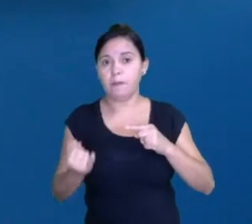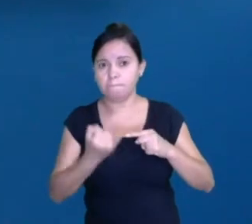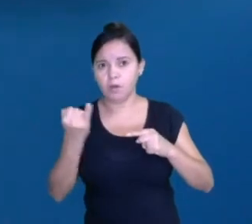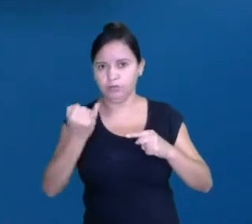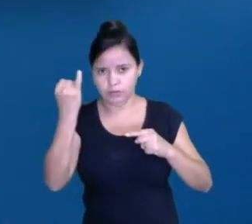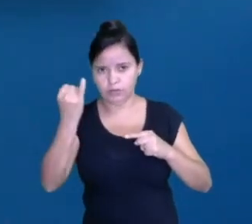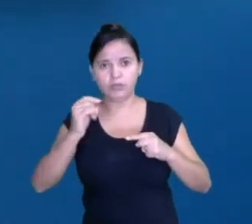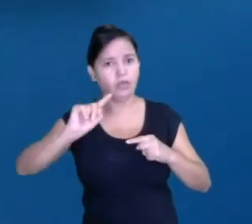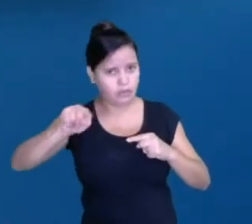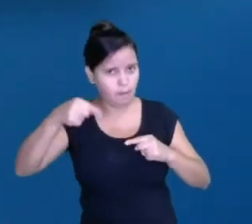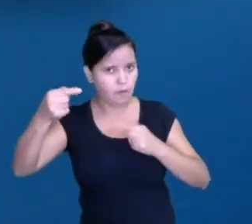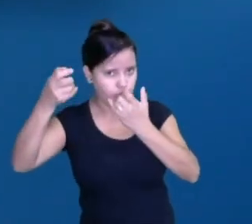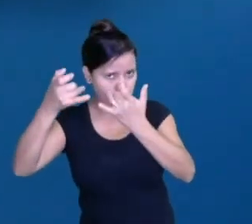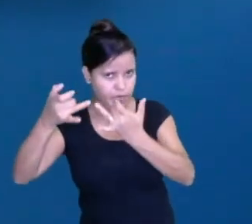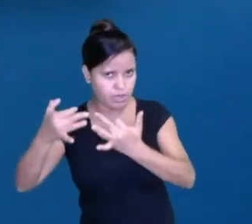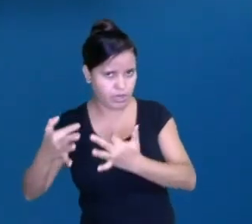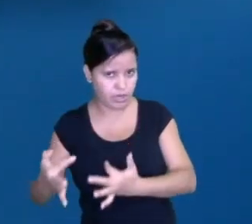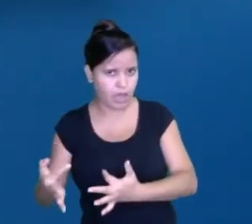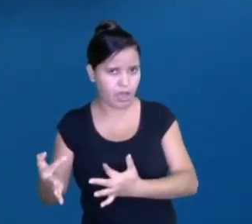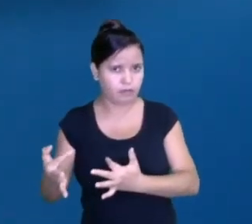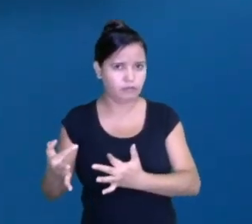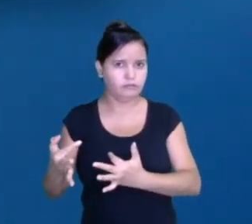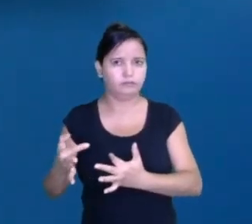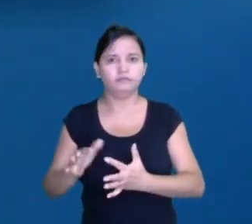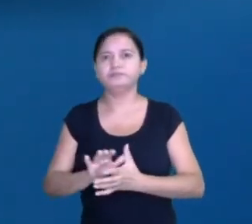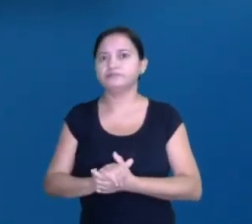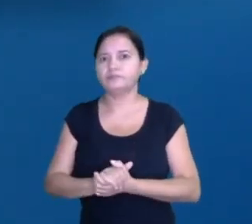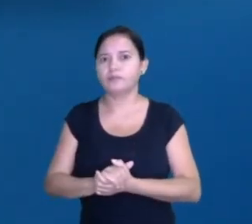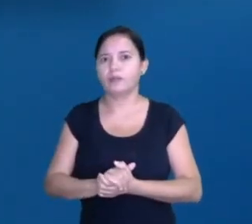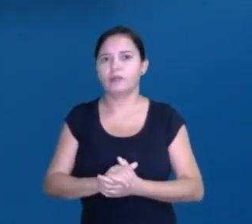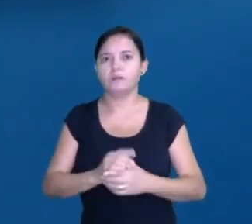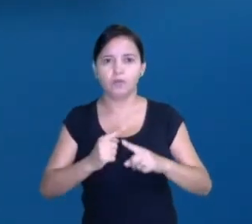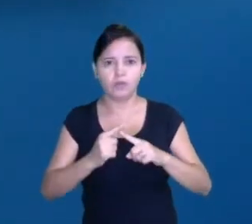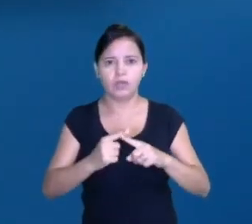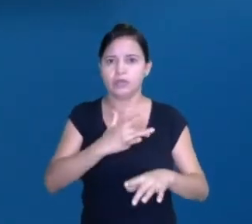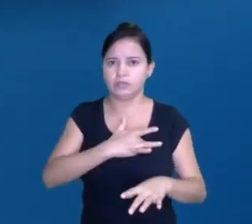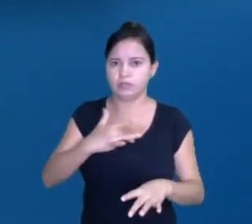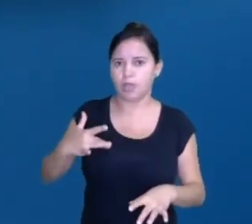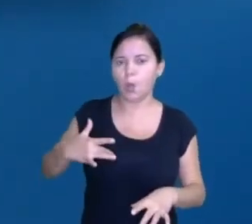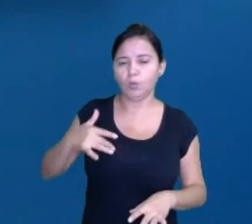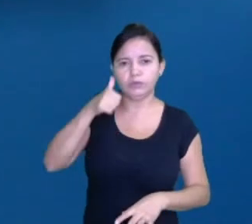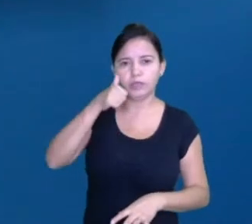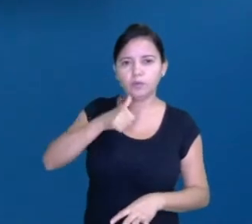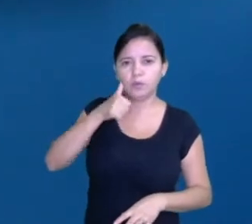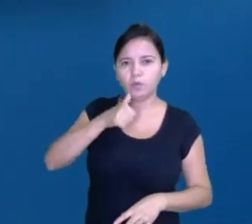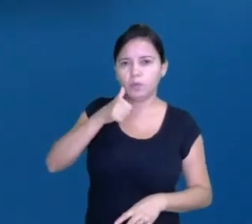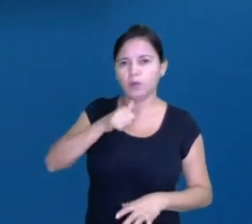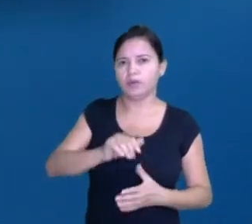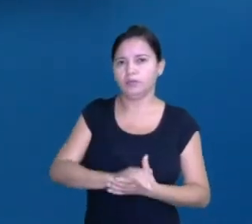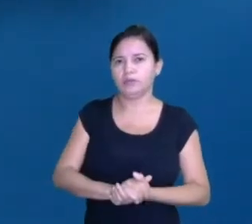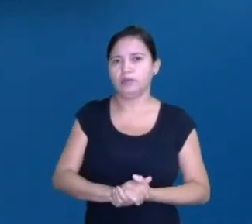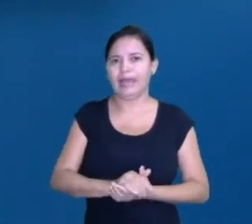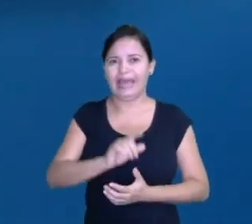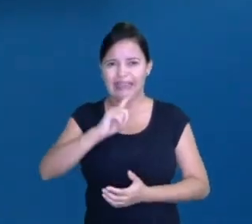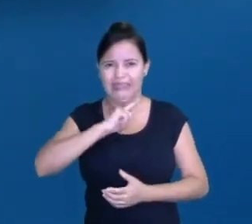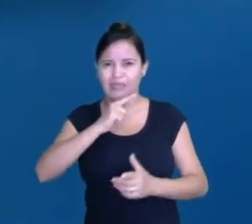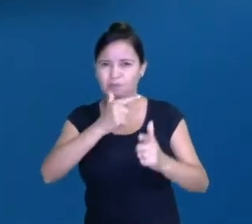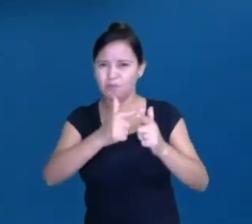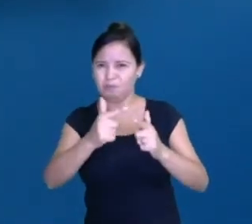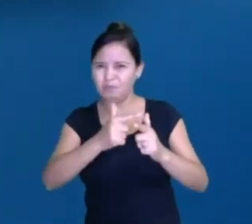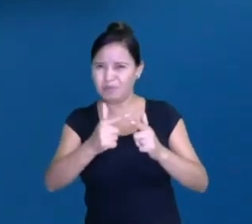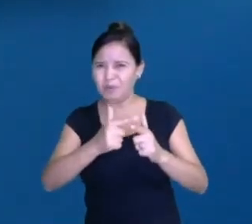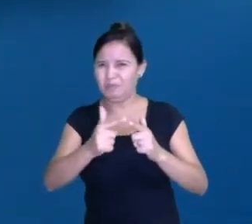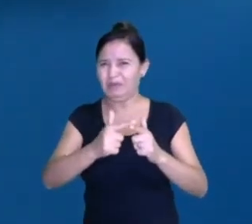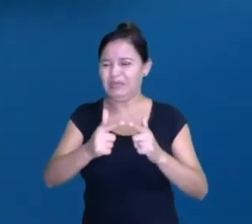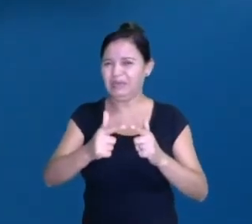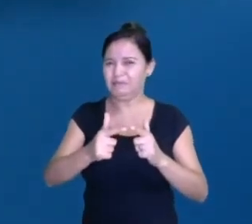Daqui a pouco a gente vai falar um pouquinho de uma coisa que tem muito a ver com a saúde feminina, que é um probleminha chamado de endometriose, que é uma inflamação